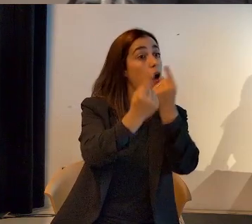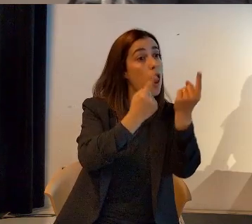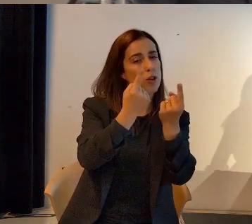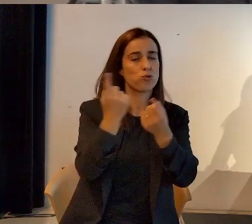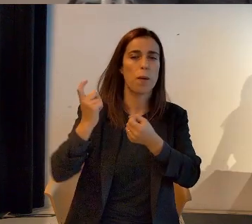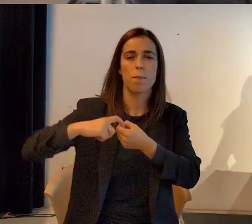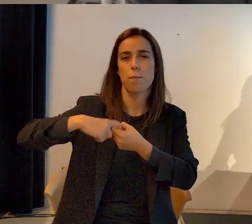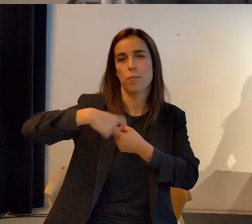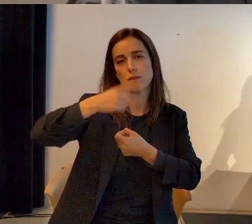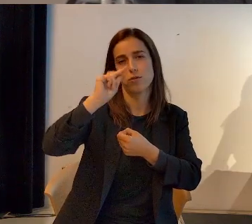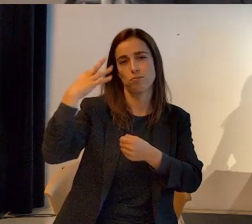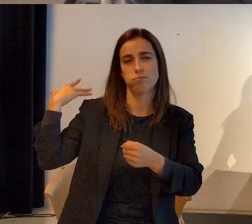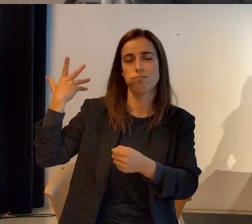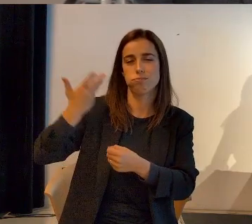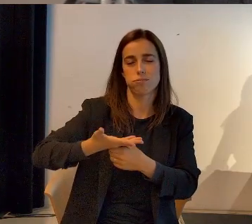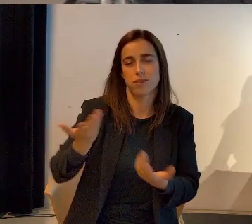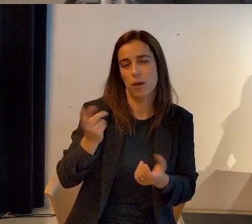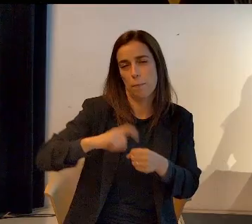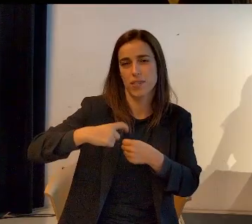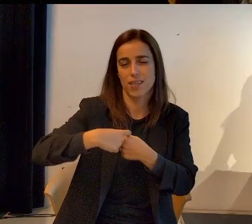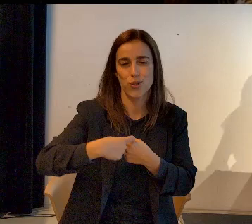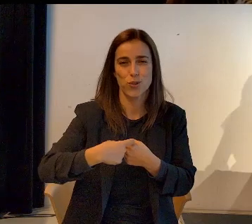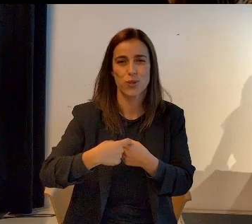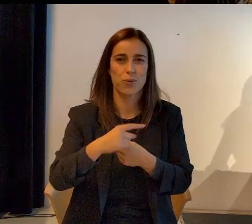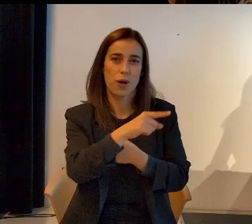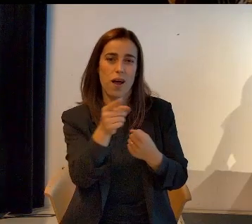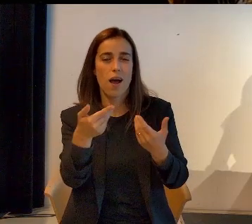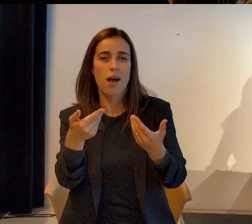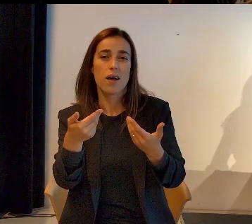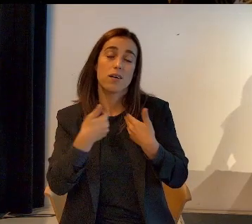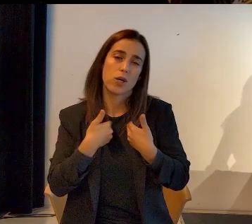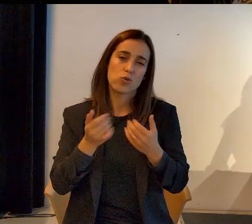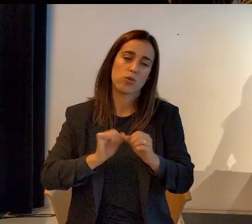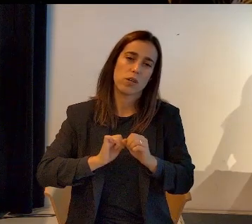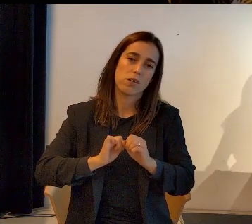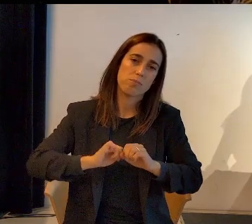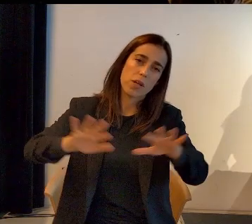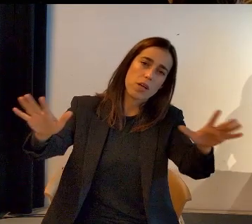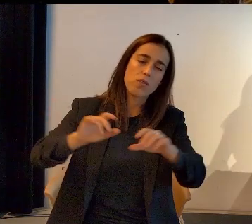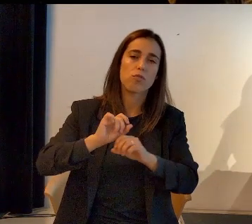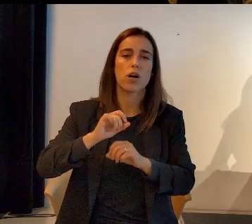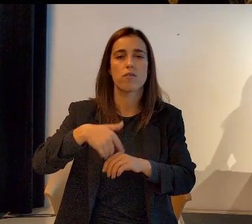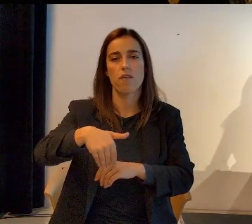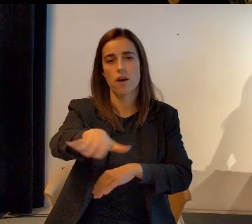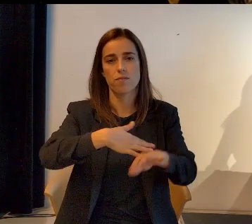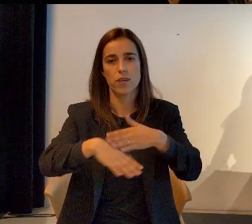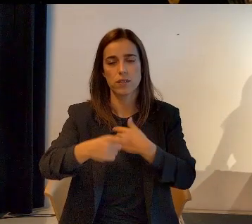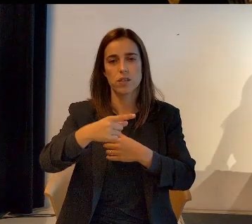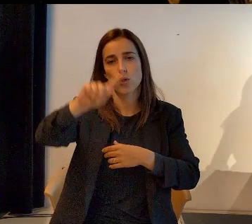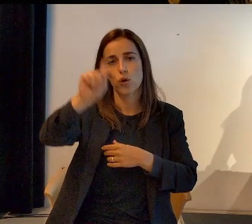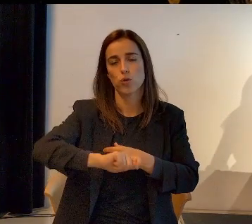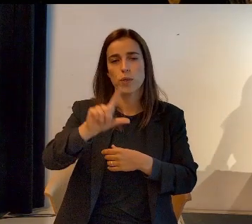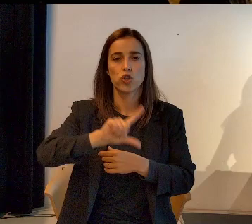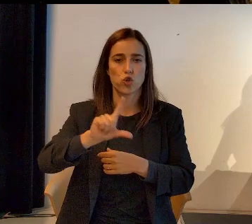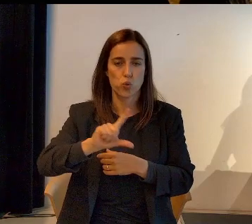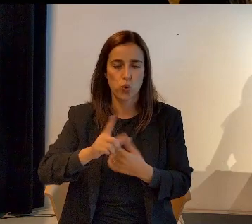parceiros à longa data do Agitaga, que nos ajudem a promover este evento e aquilo que fazemos nesta cidade durante o mês de